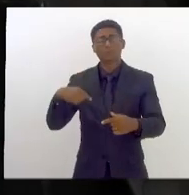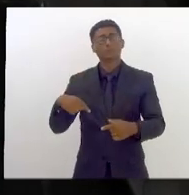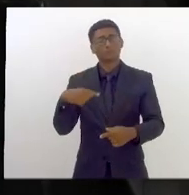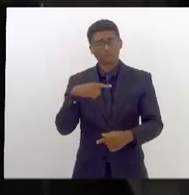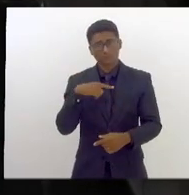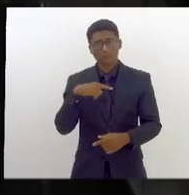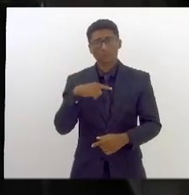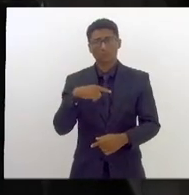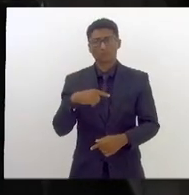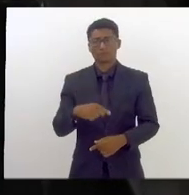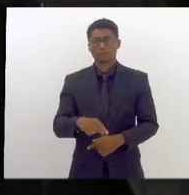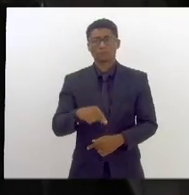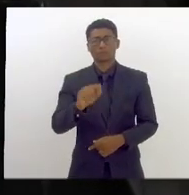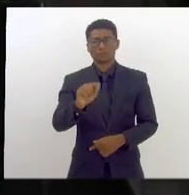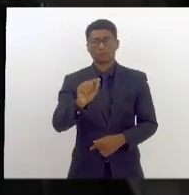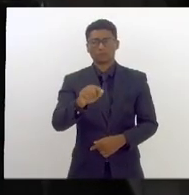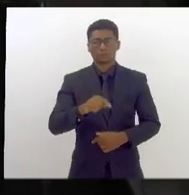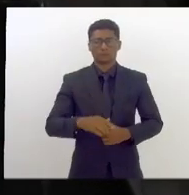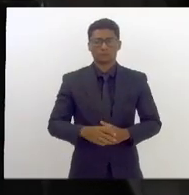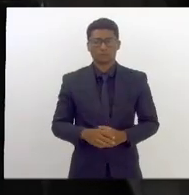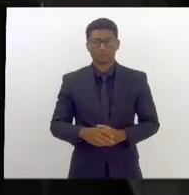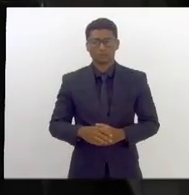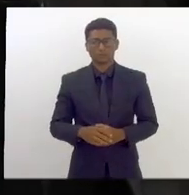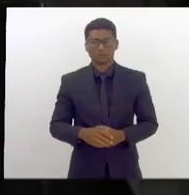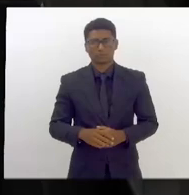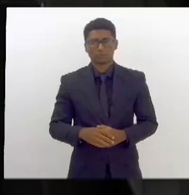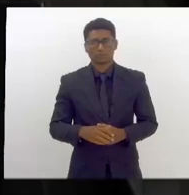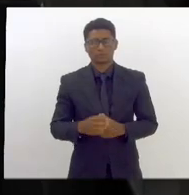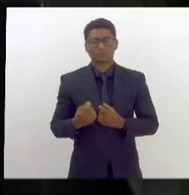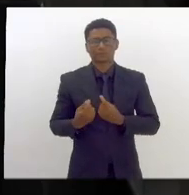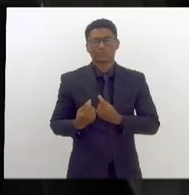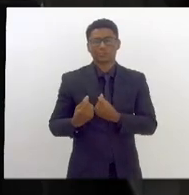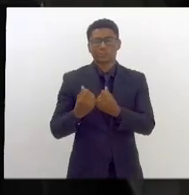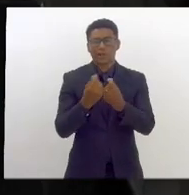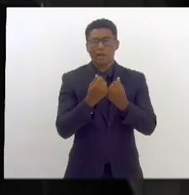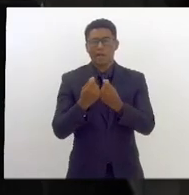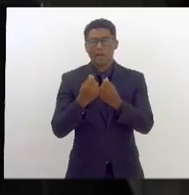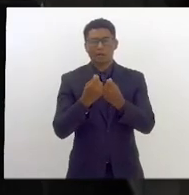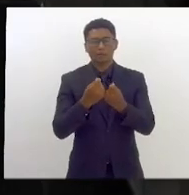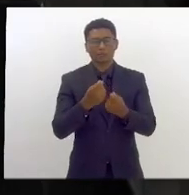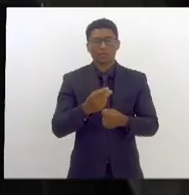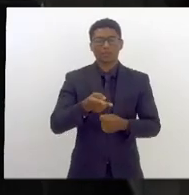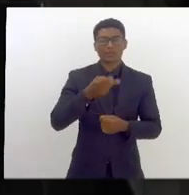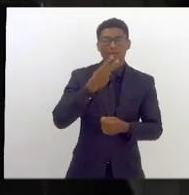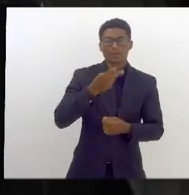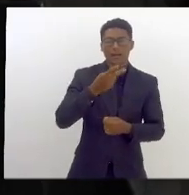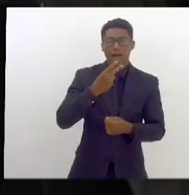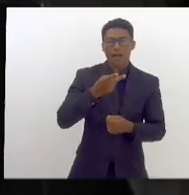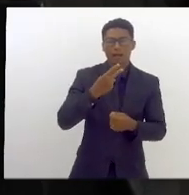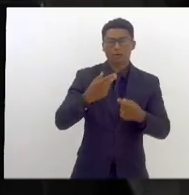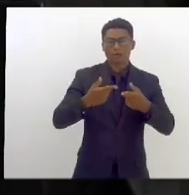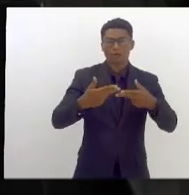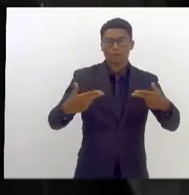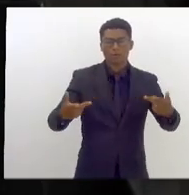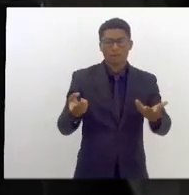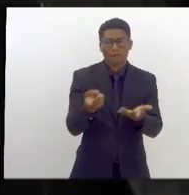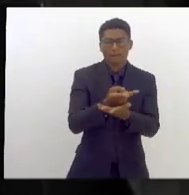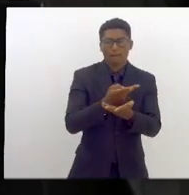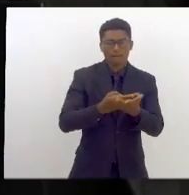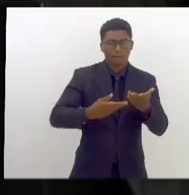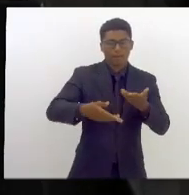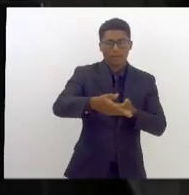questão da Lavagem do dinheiro contrabando de cigarros etc toda